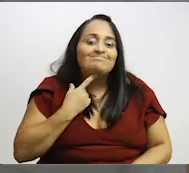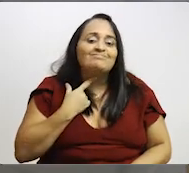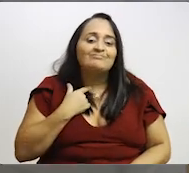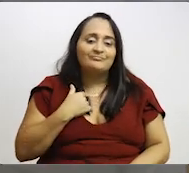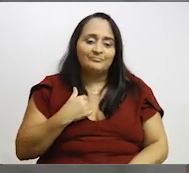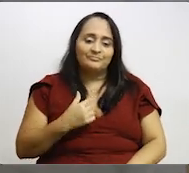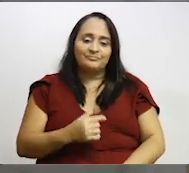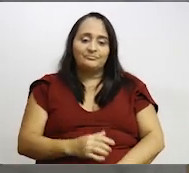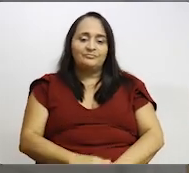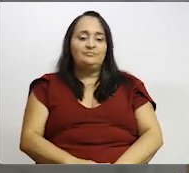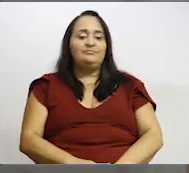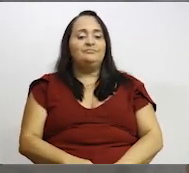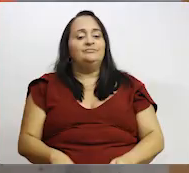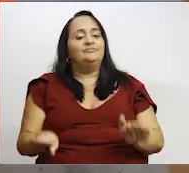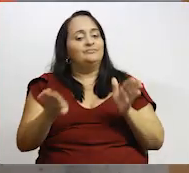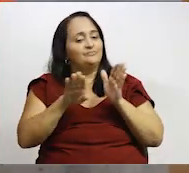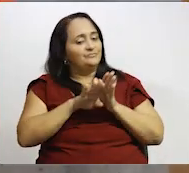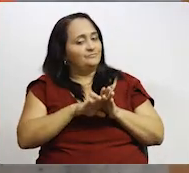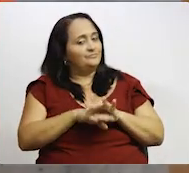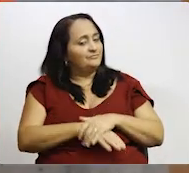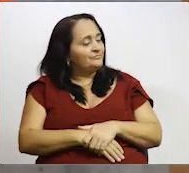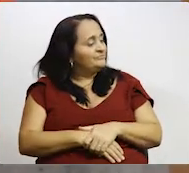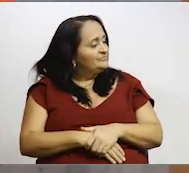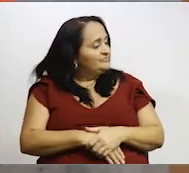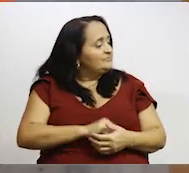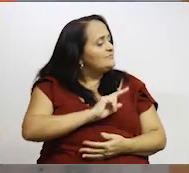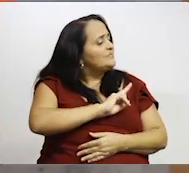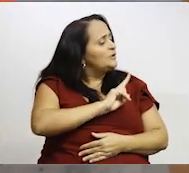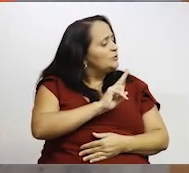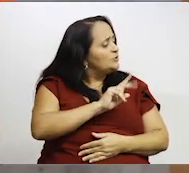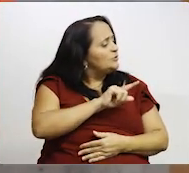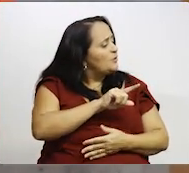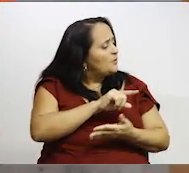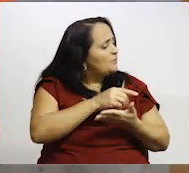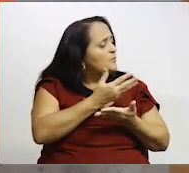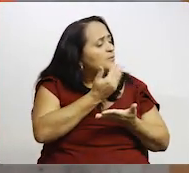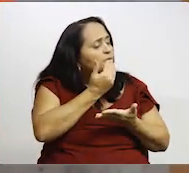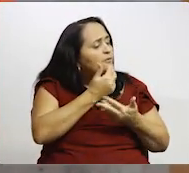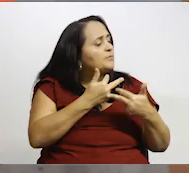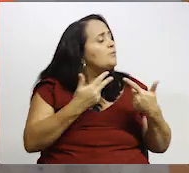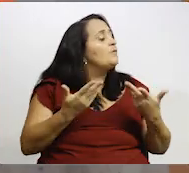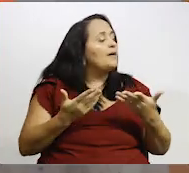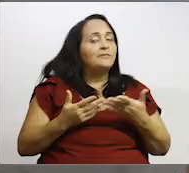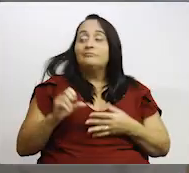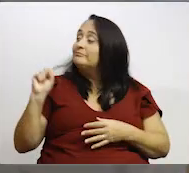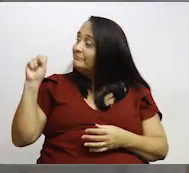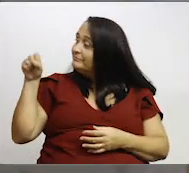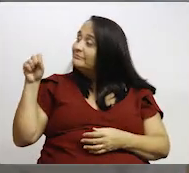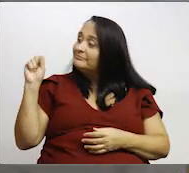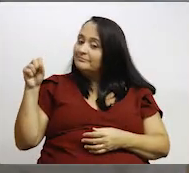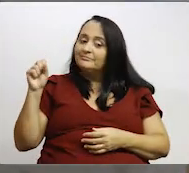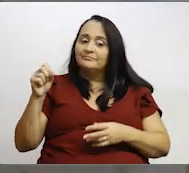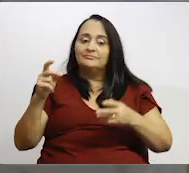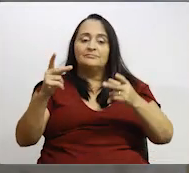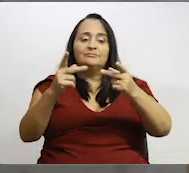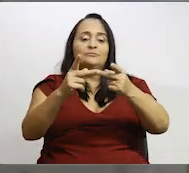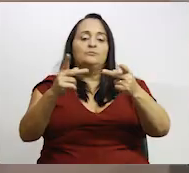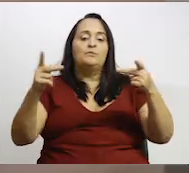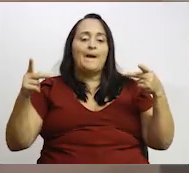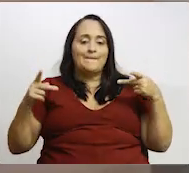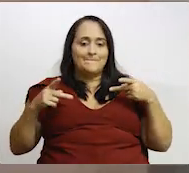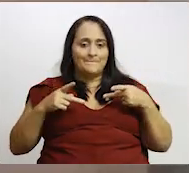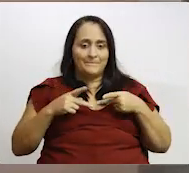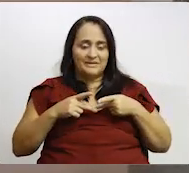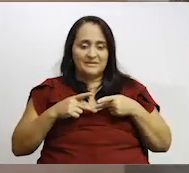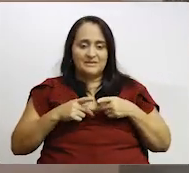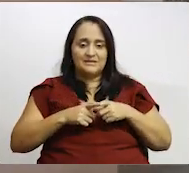os olhos. Com licença, já posso anotar seu pedido? Sim, eu vou querer essa pizza aqui.